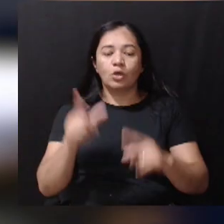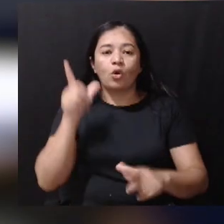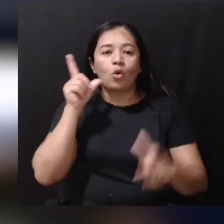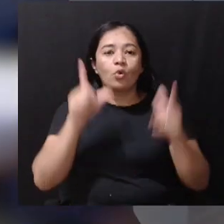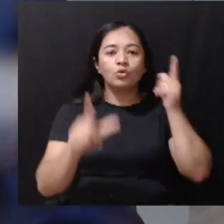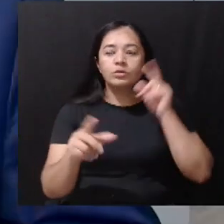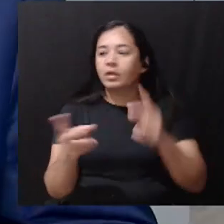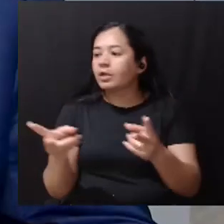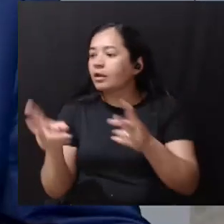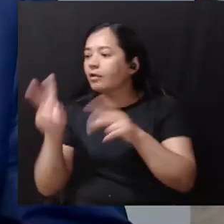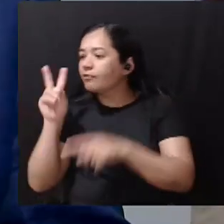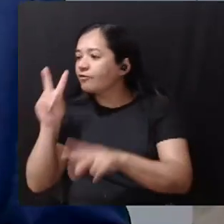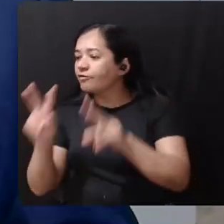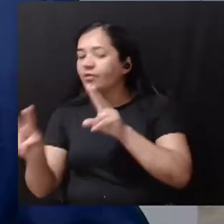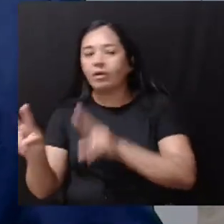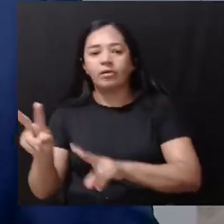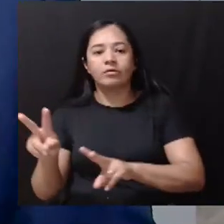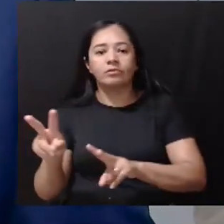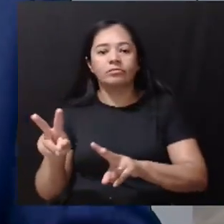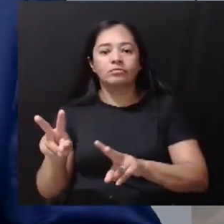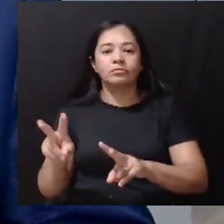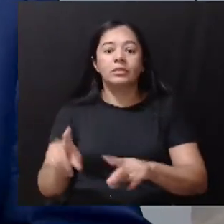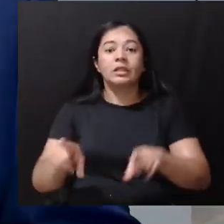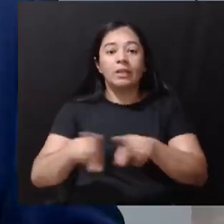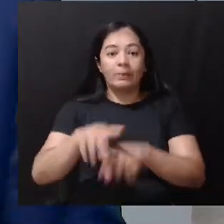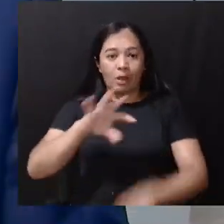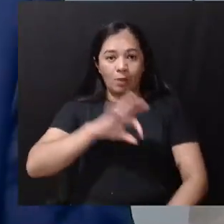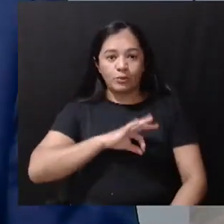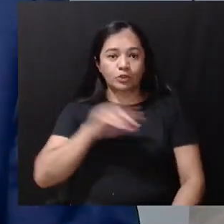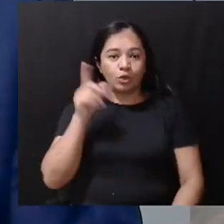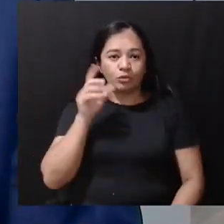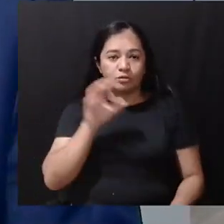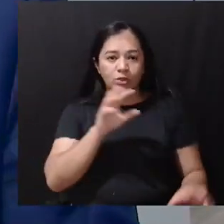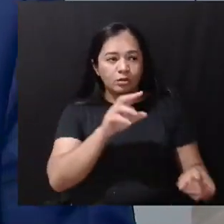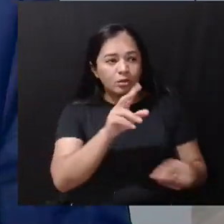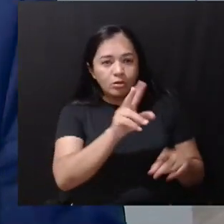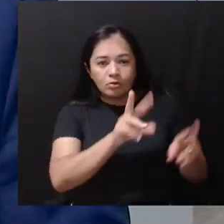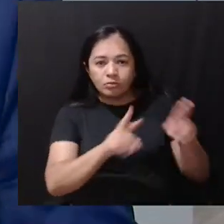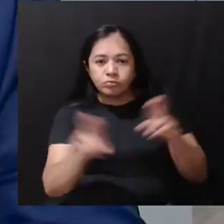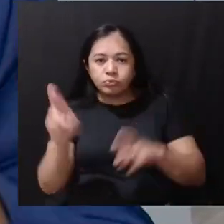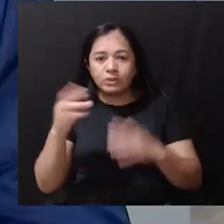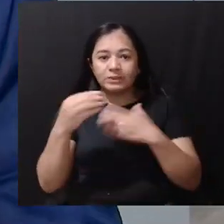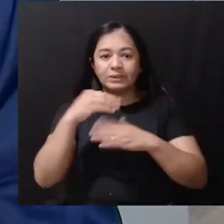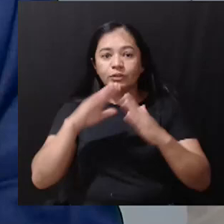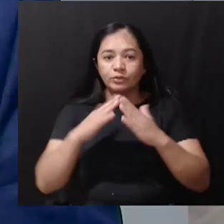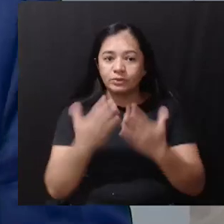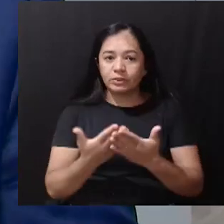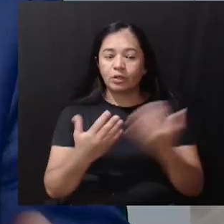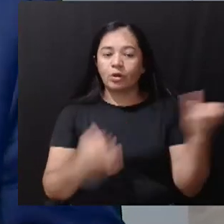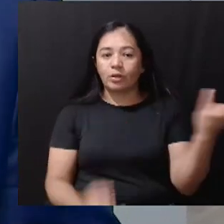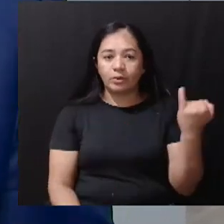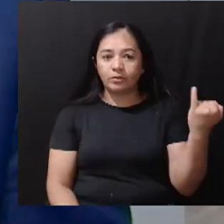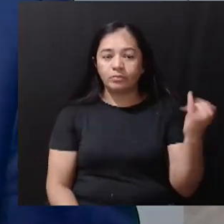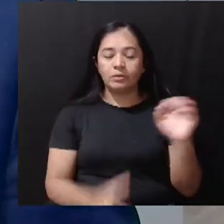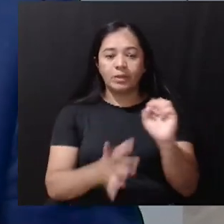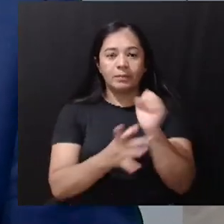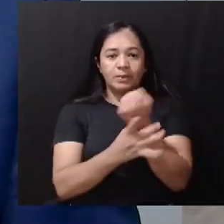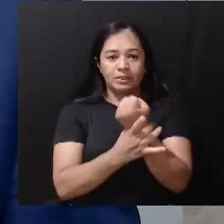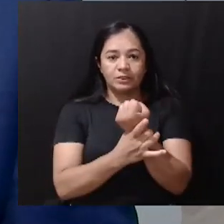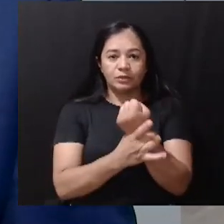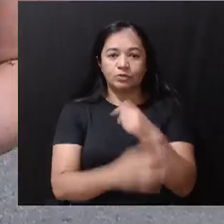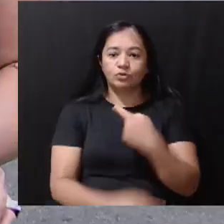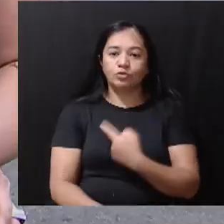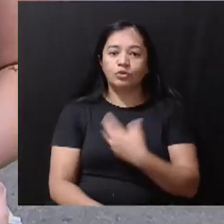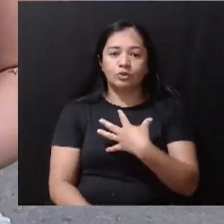de perto, a polícia também consegue monitorar o que está acontecendo na escola ali, o que é muito importante para a segurança dos nossos filhos que